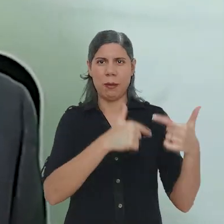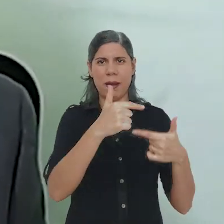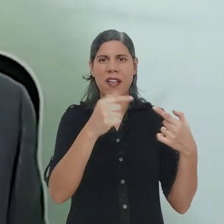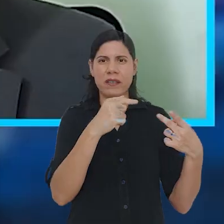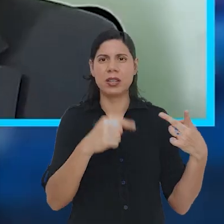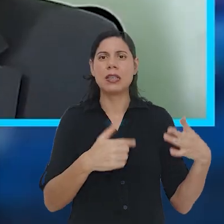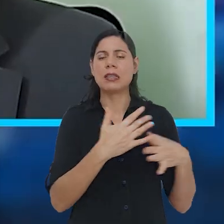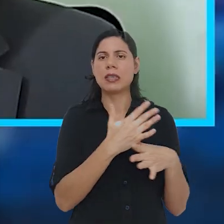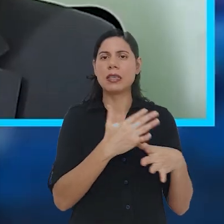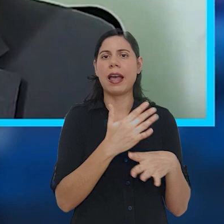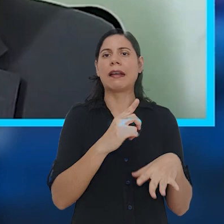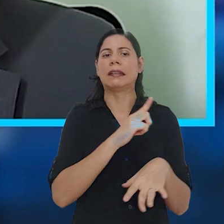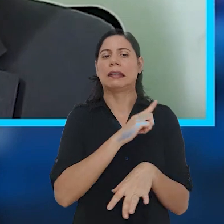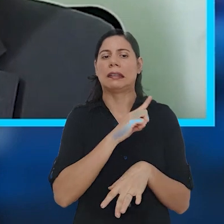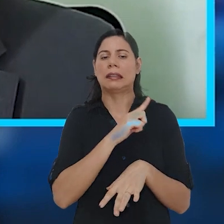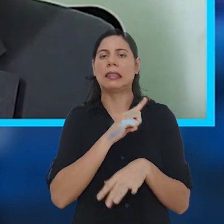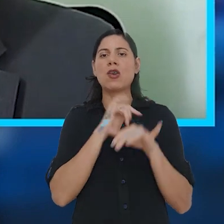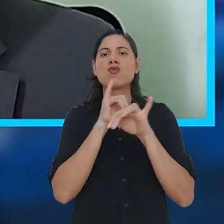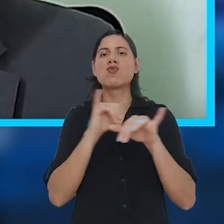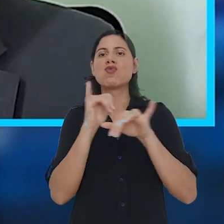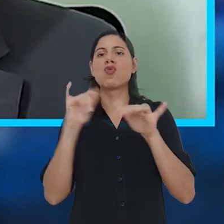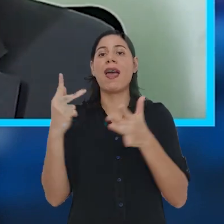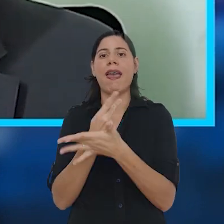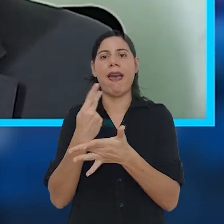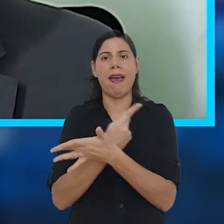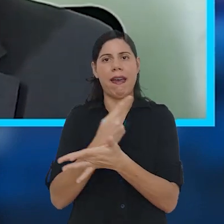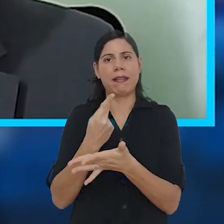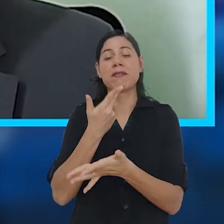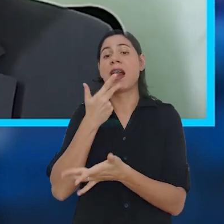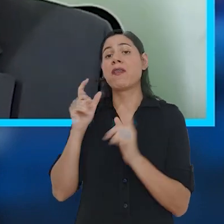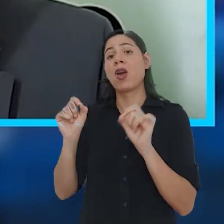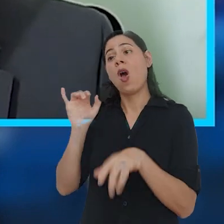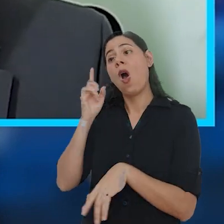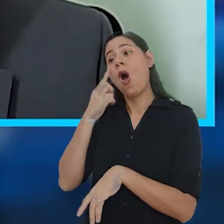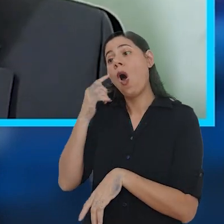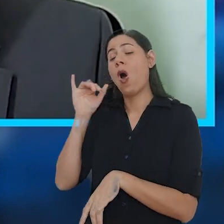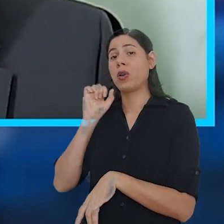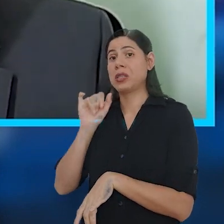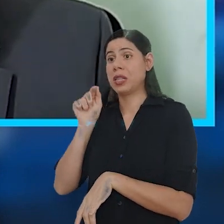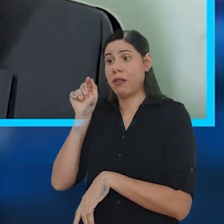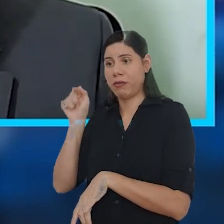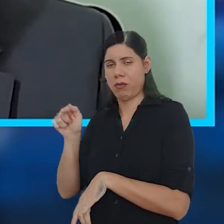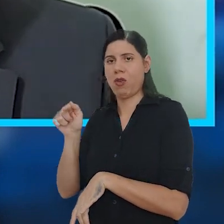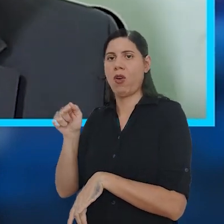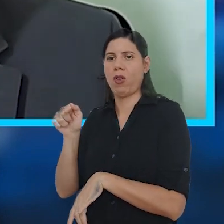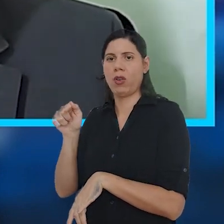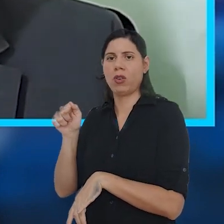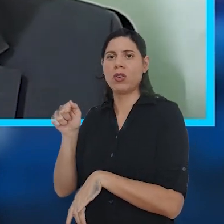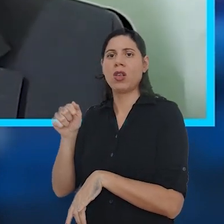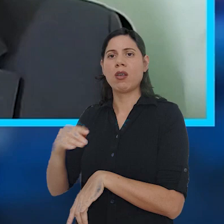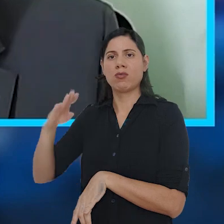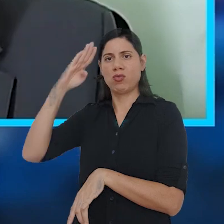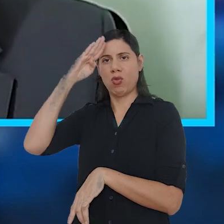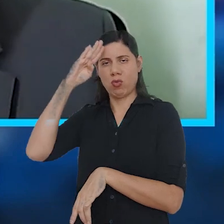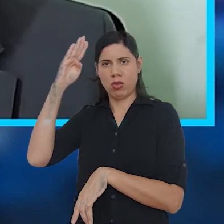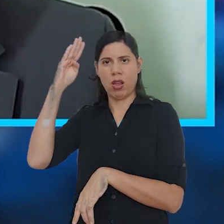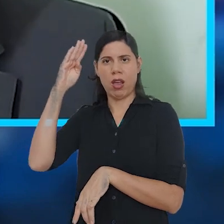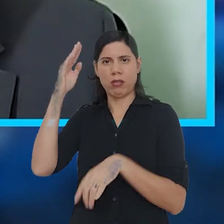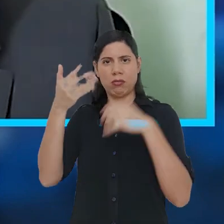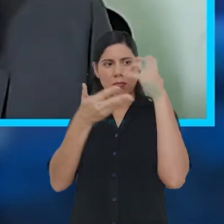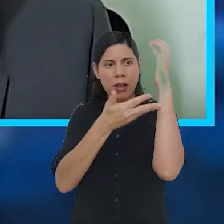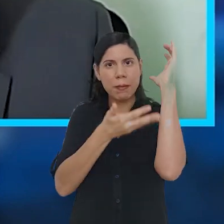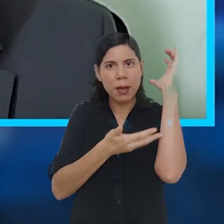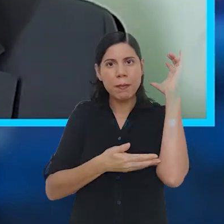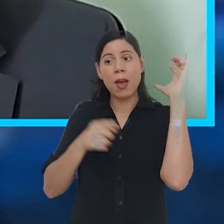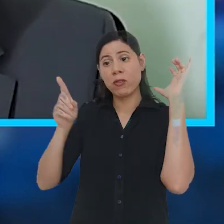nessas cidades, vamos dizer assim, uma divulgação errada, dizer o seguinte: olha, se você for soldado da borracha, você